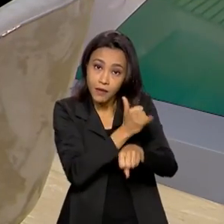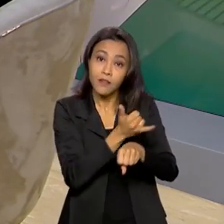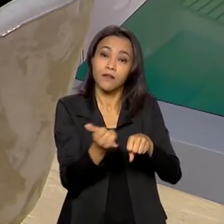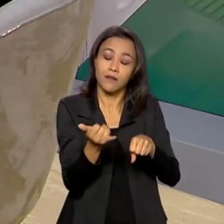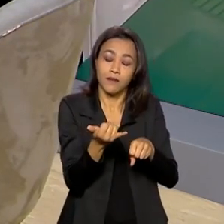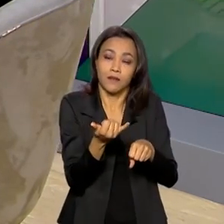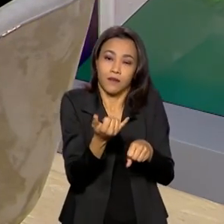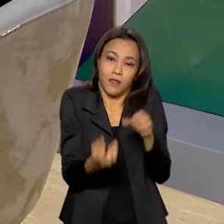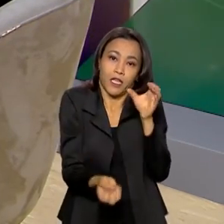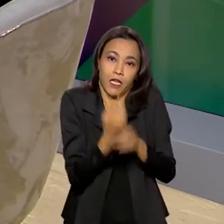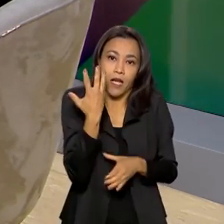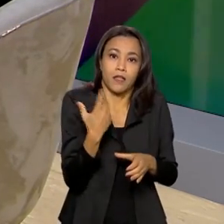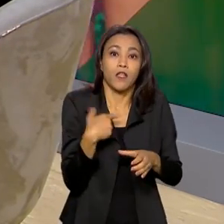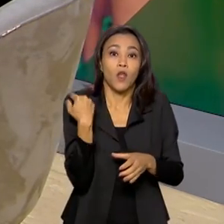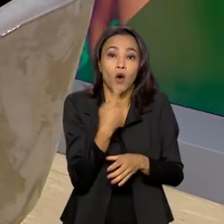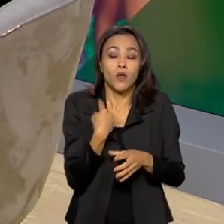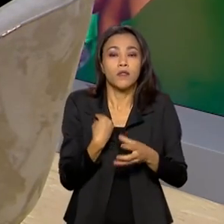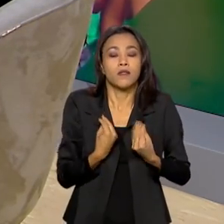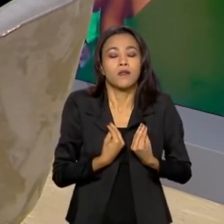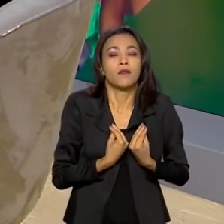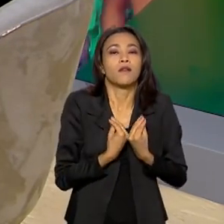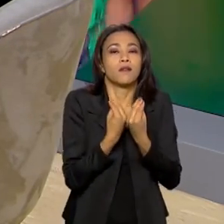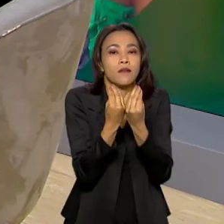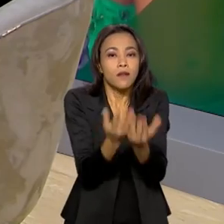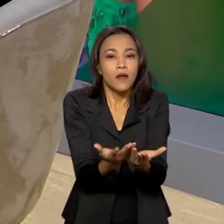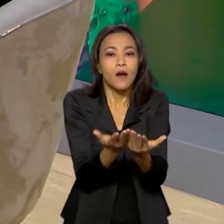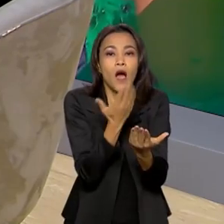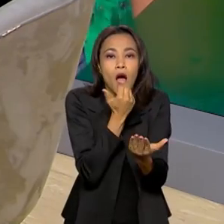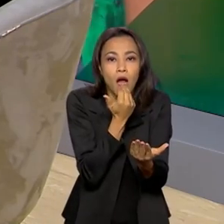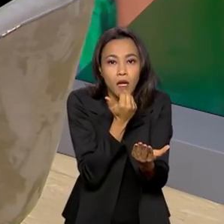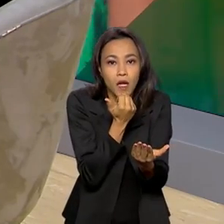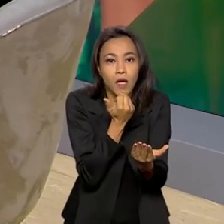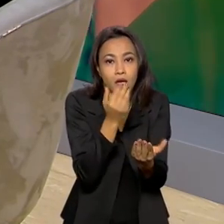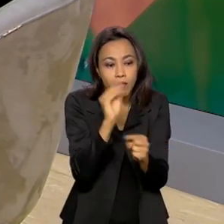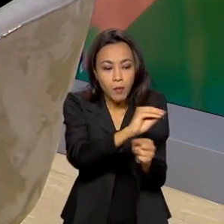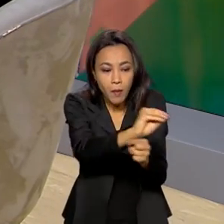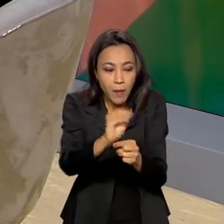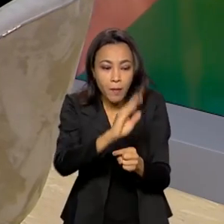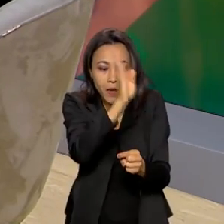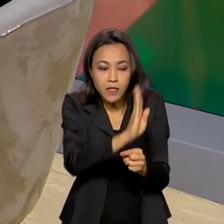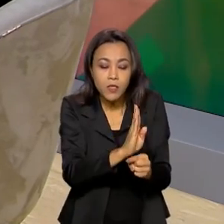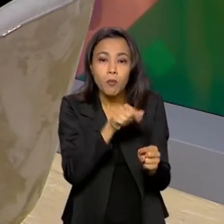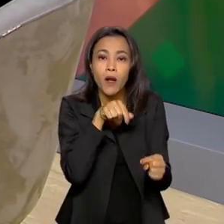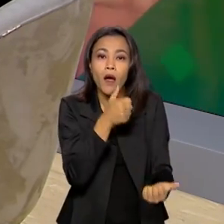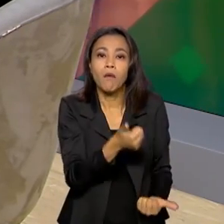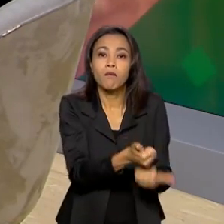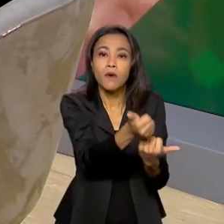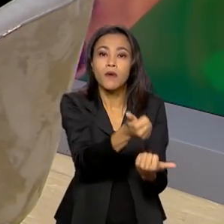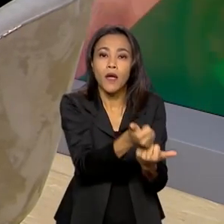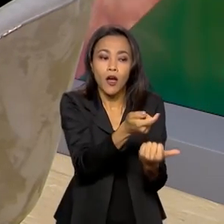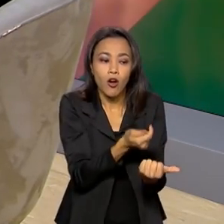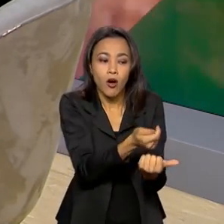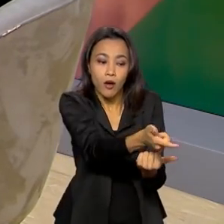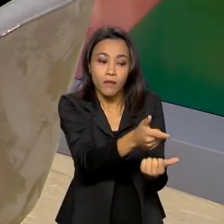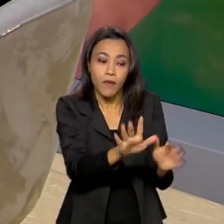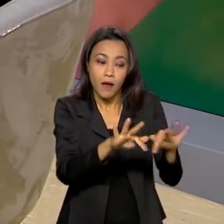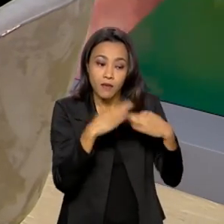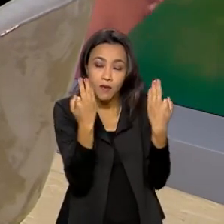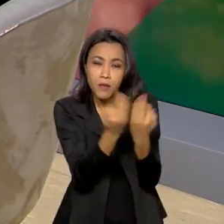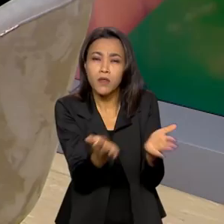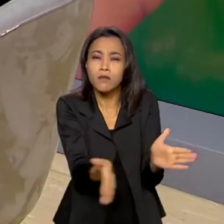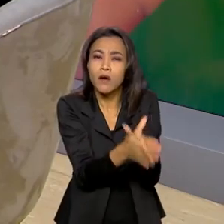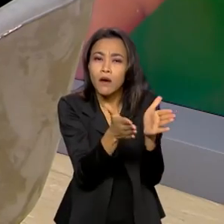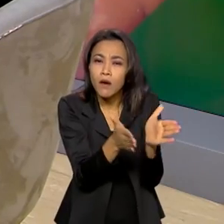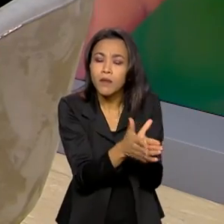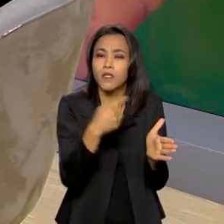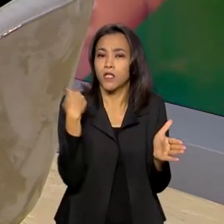trouxemos o alimento Brasil para est incentivando as famílias de baixa renda a iniciar essa produção porque a gente sabe que